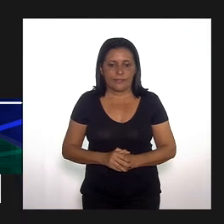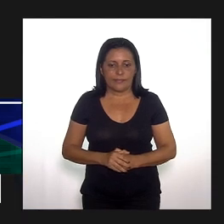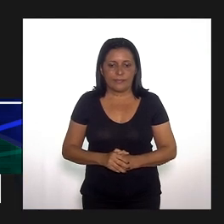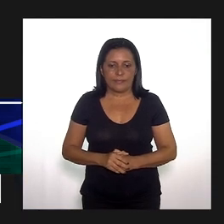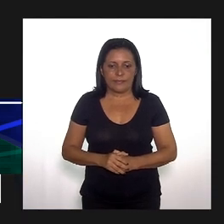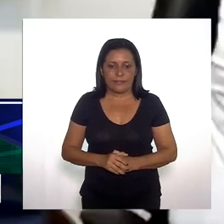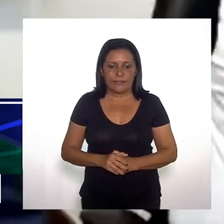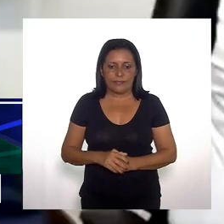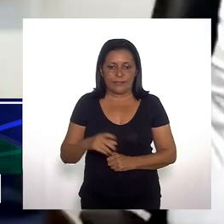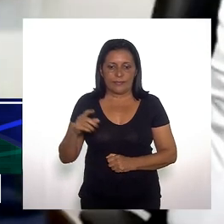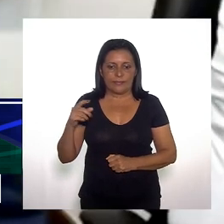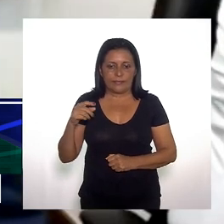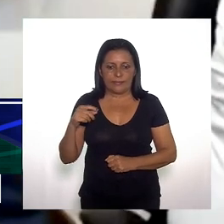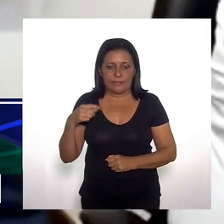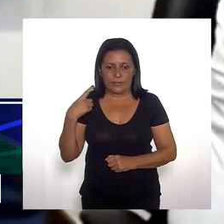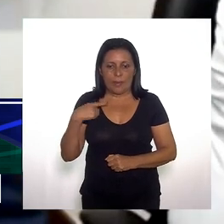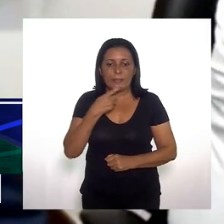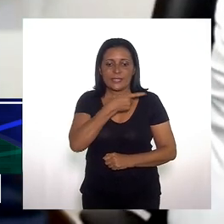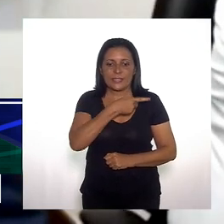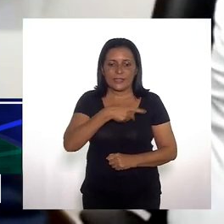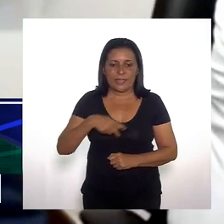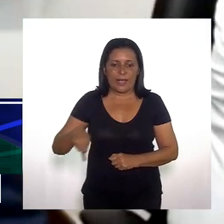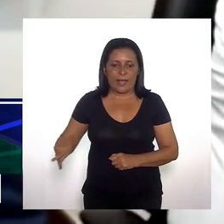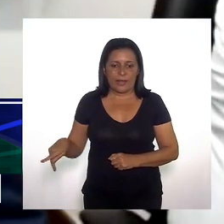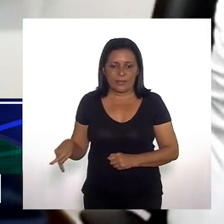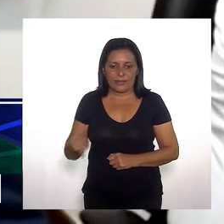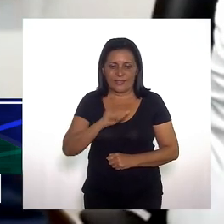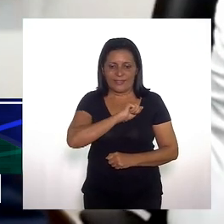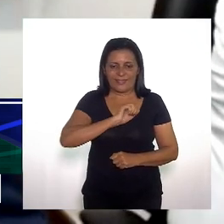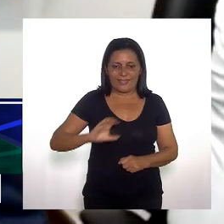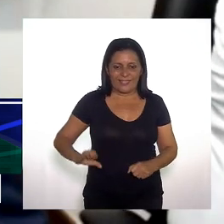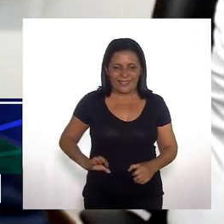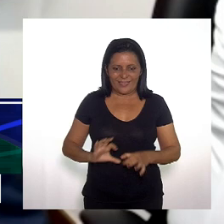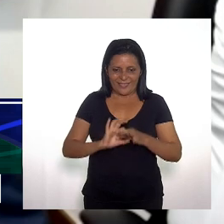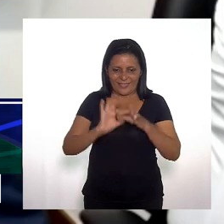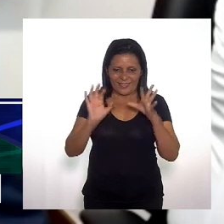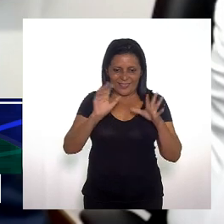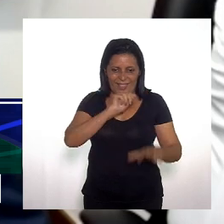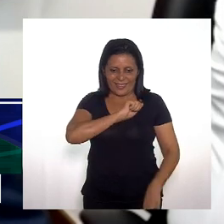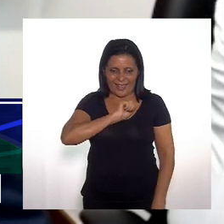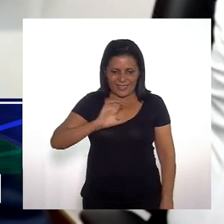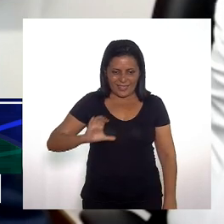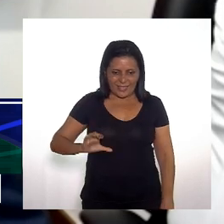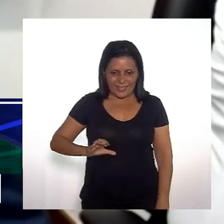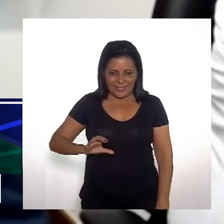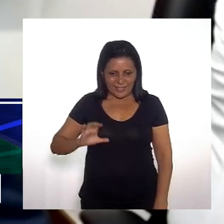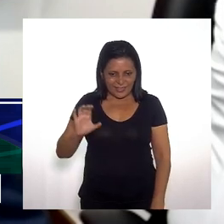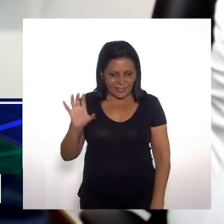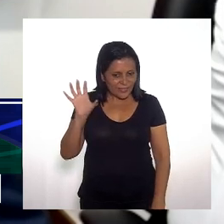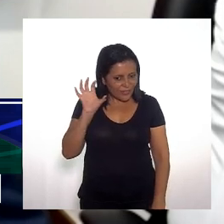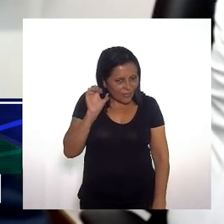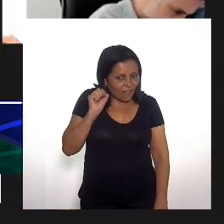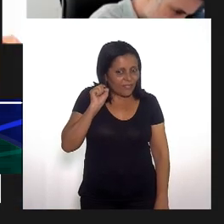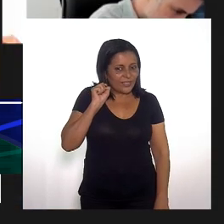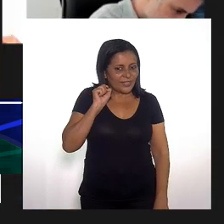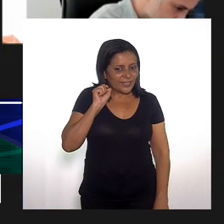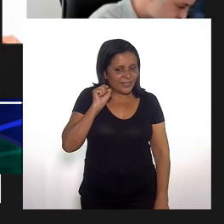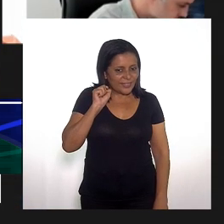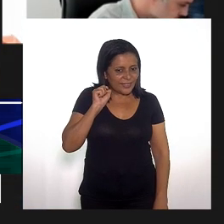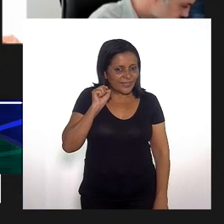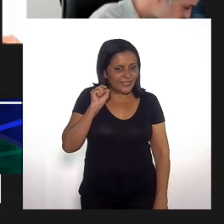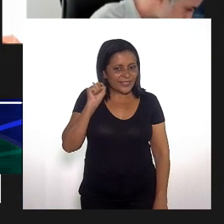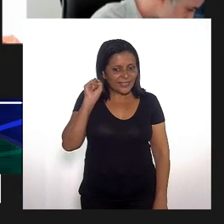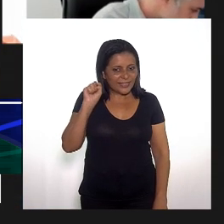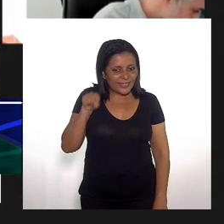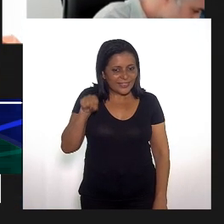Deputada enfermeira Rejane. Presidente democrático André Ceciliano. Está escutando? Estou,